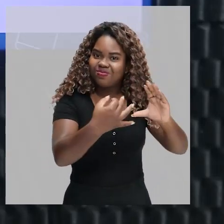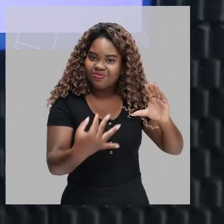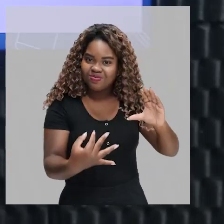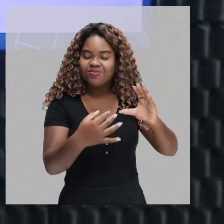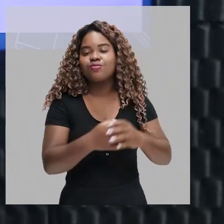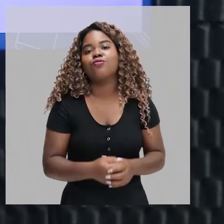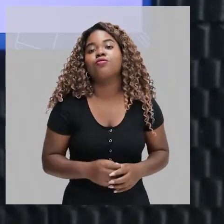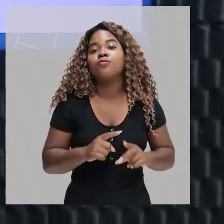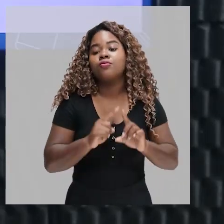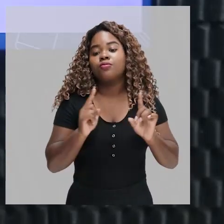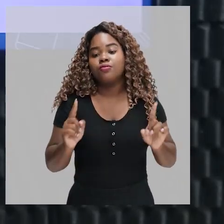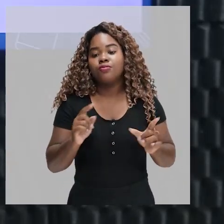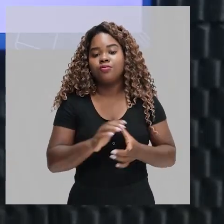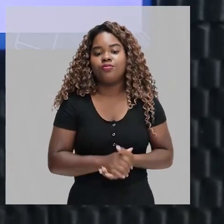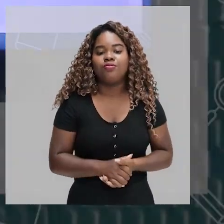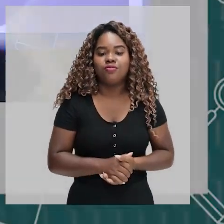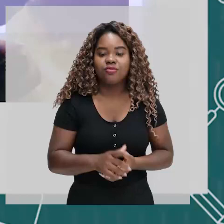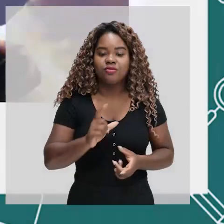contudo